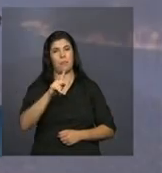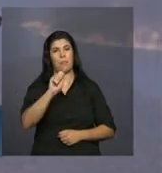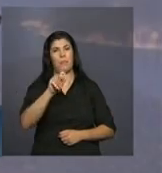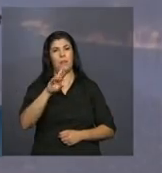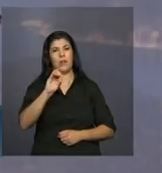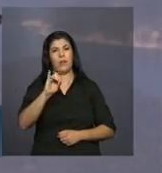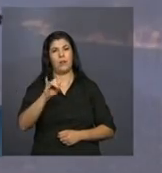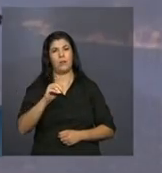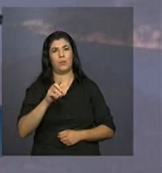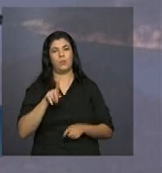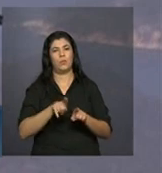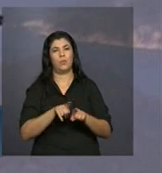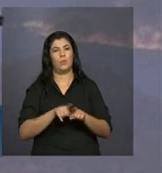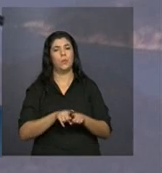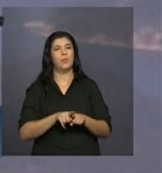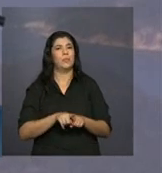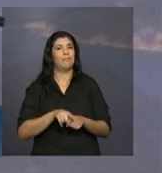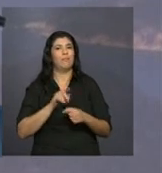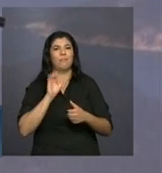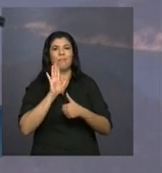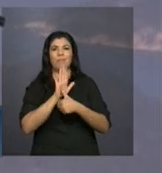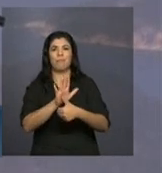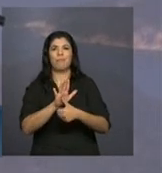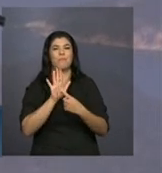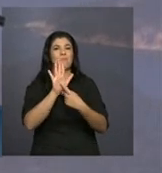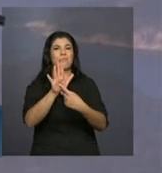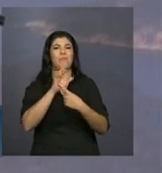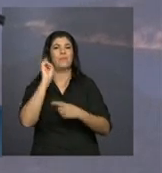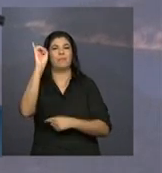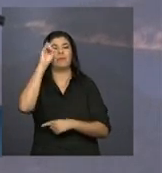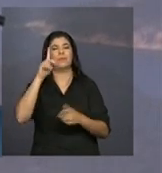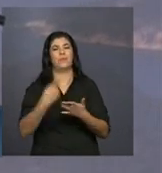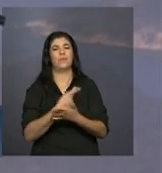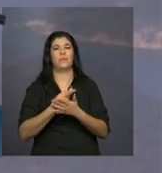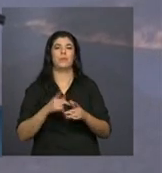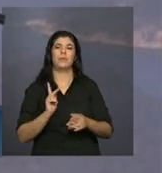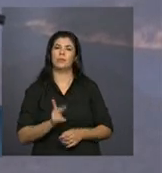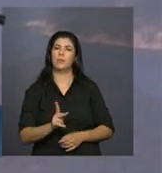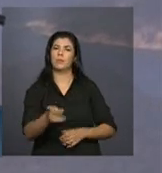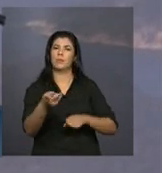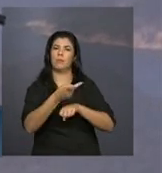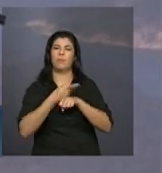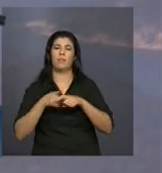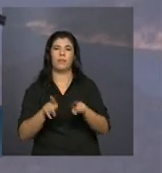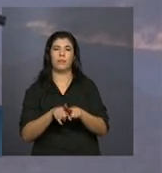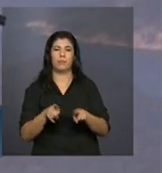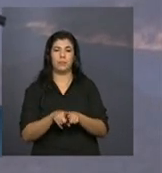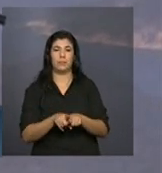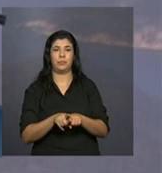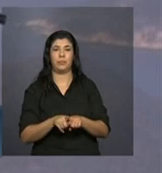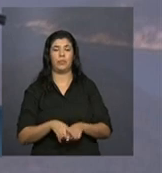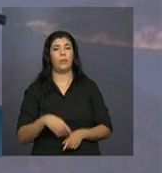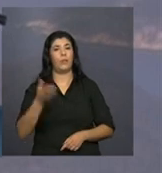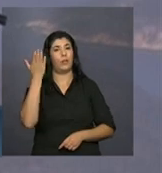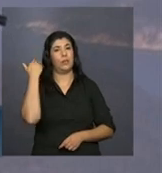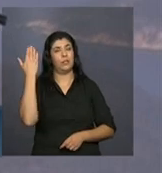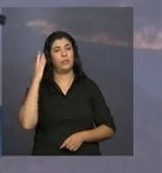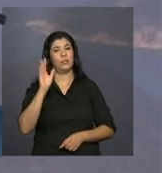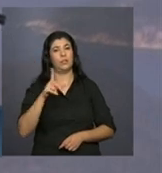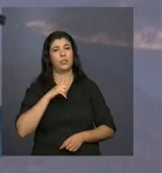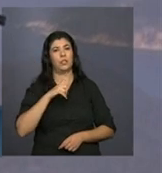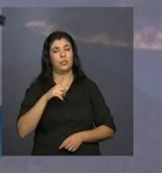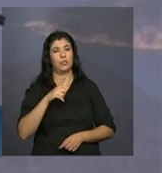faz algo que eu considero importantíssimo e que nós sempre buscamos quando fizemos, por